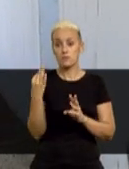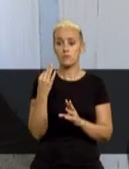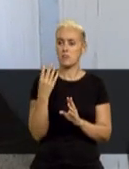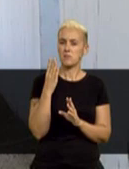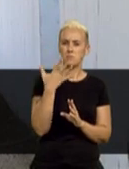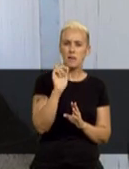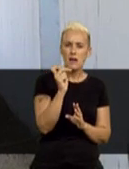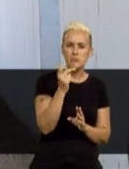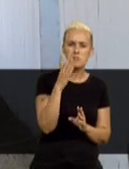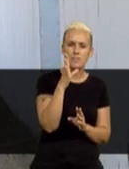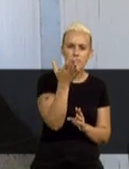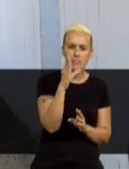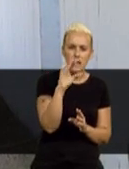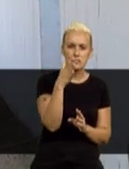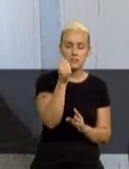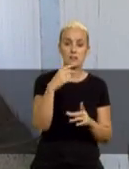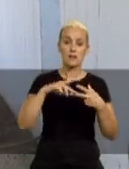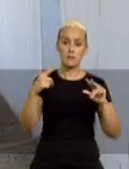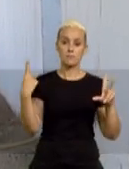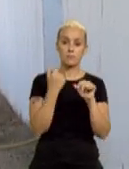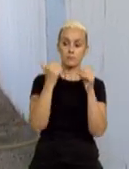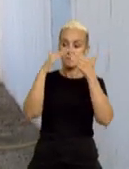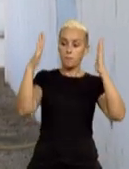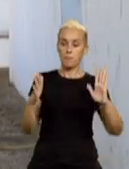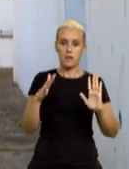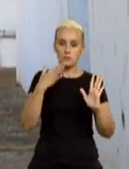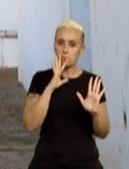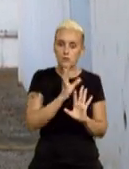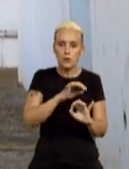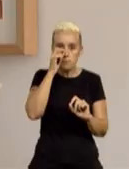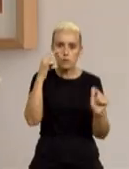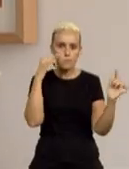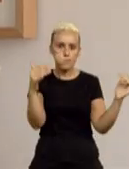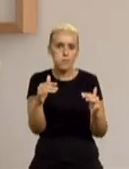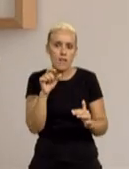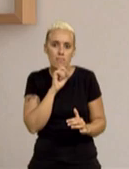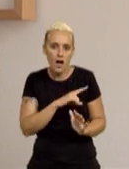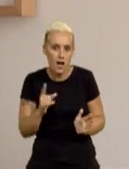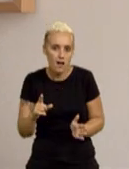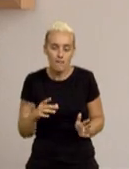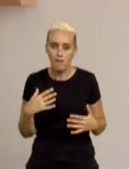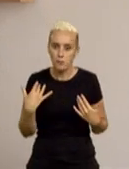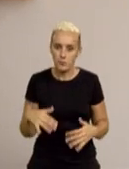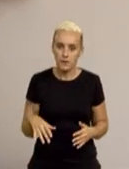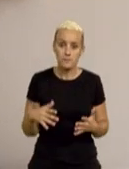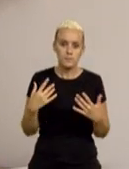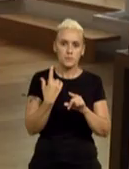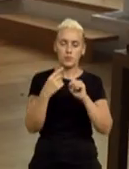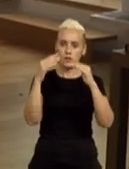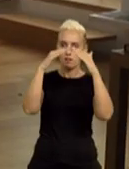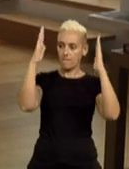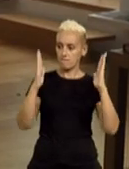Câmara comprou isto e é um espaço fabuloso, aberto ao público, que é genial, termos um espaço